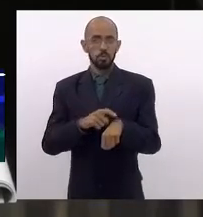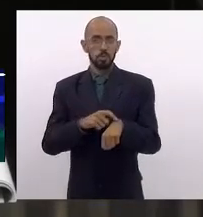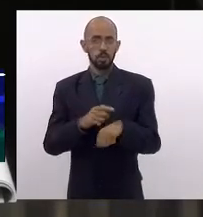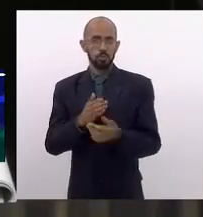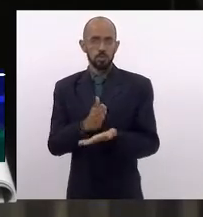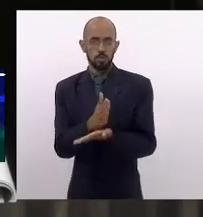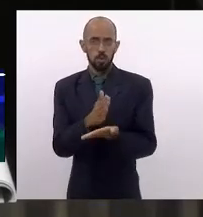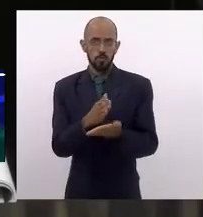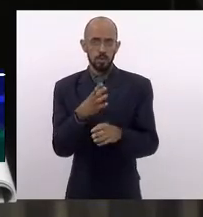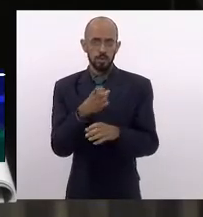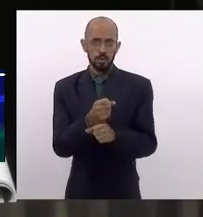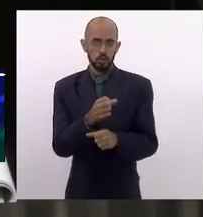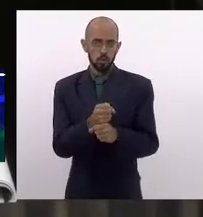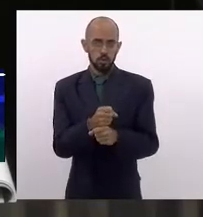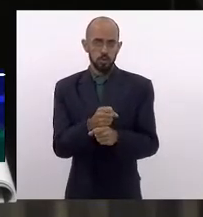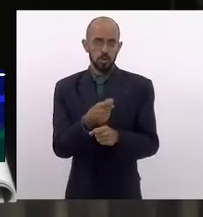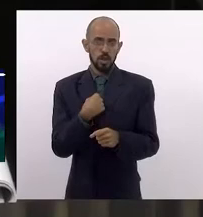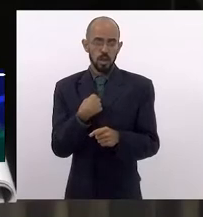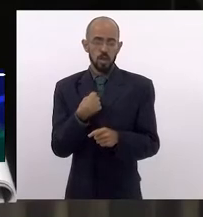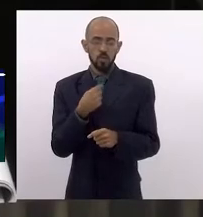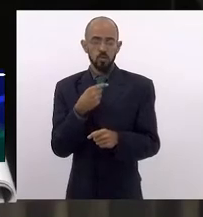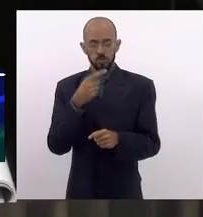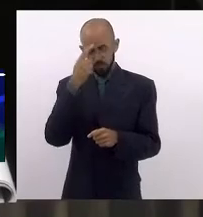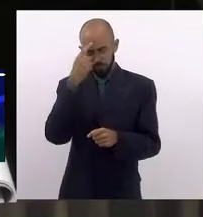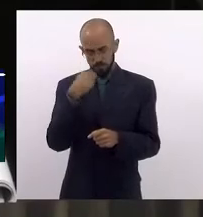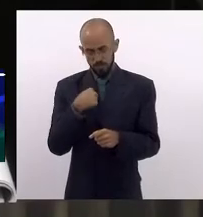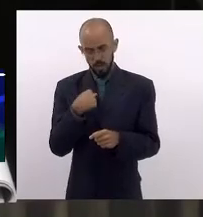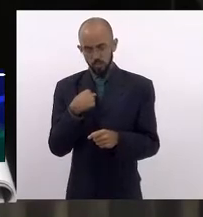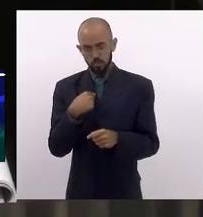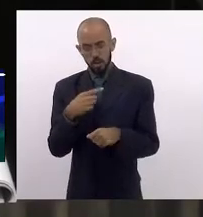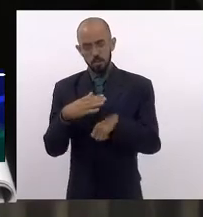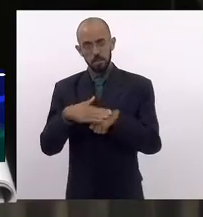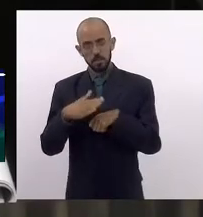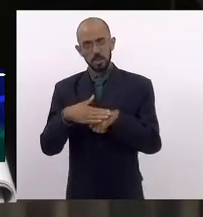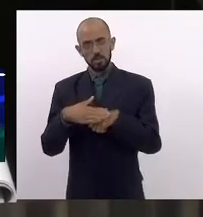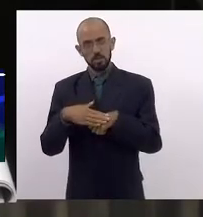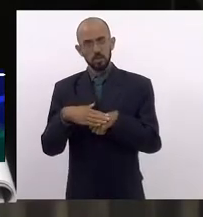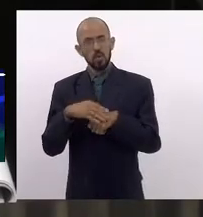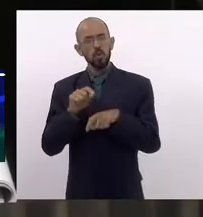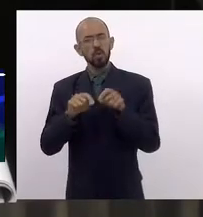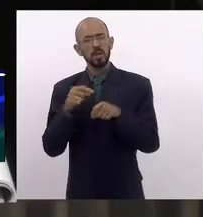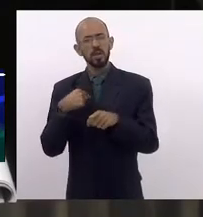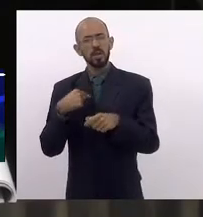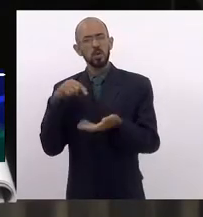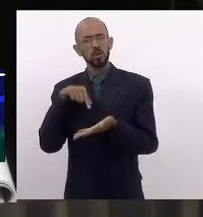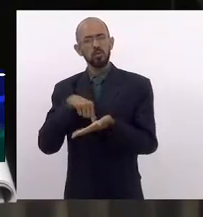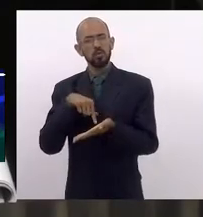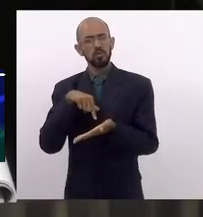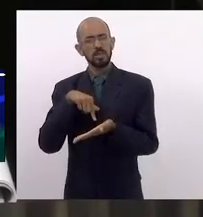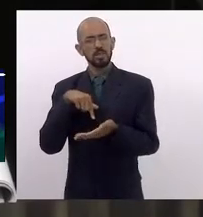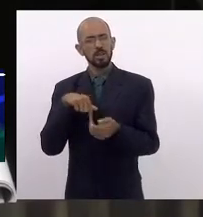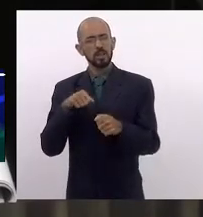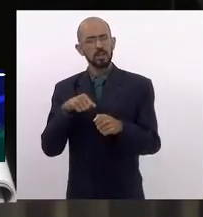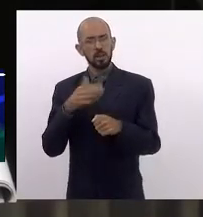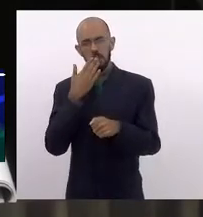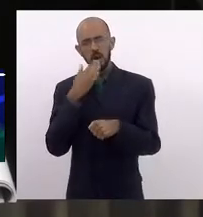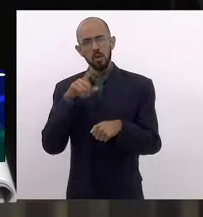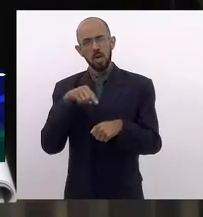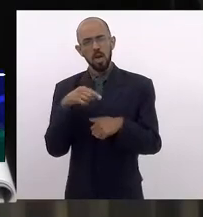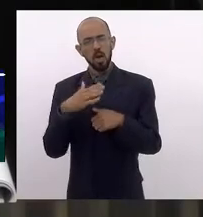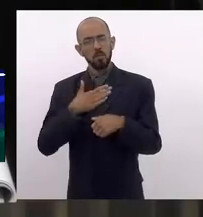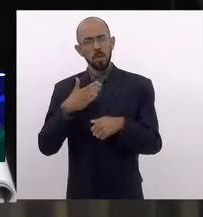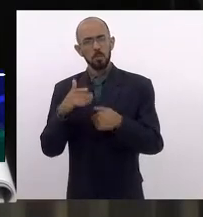eu me pergunto que será que eu tô fazendo aqui qual será realmente o meu papel enquanto parlamentar